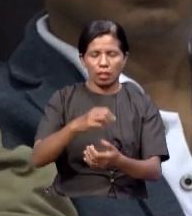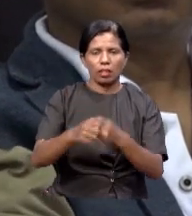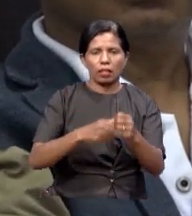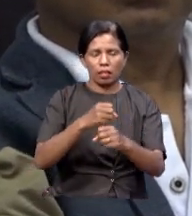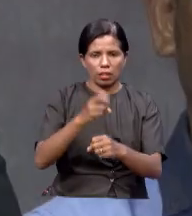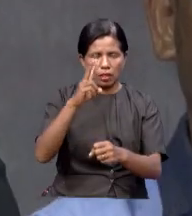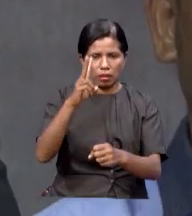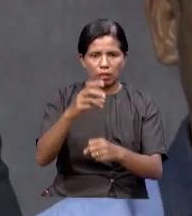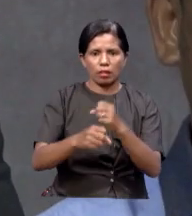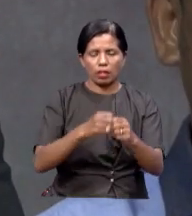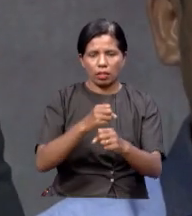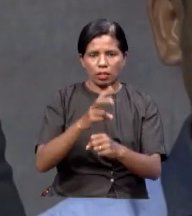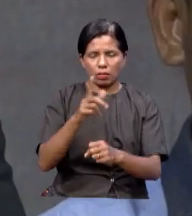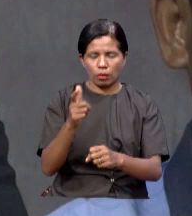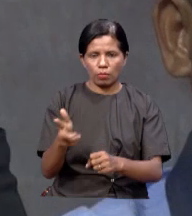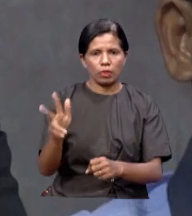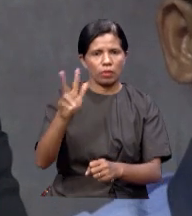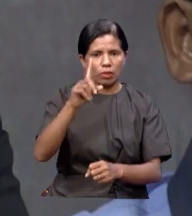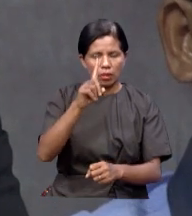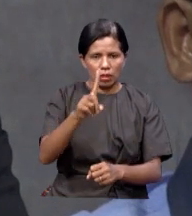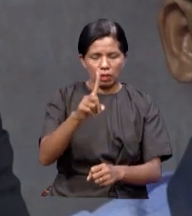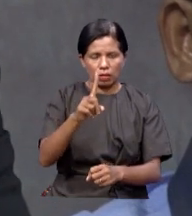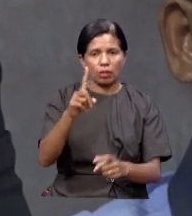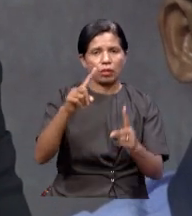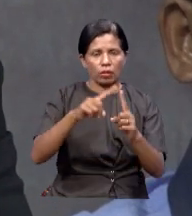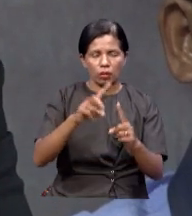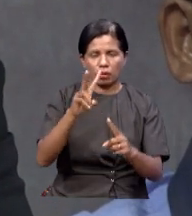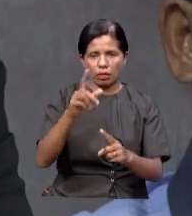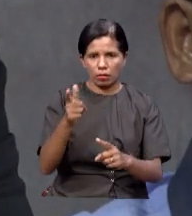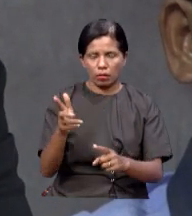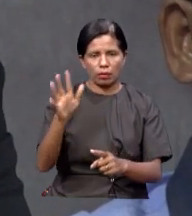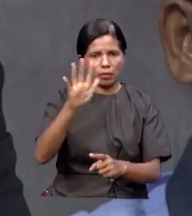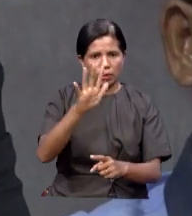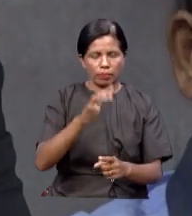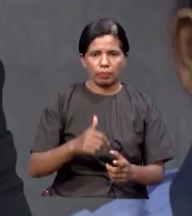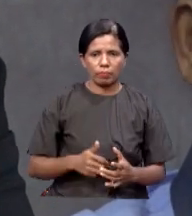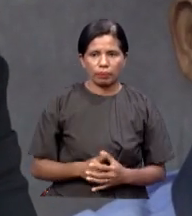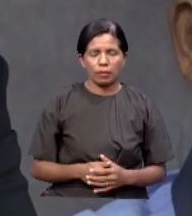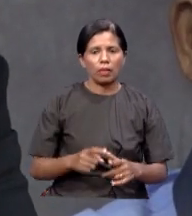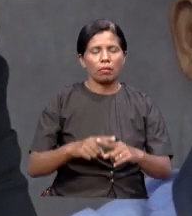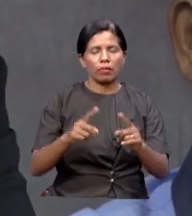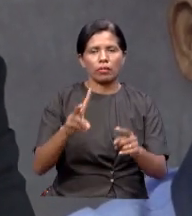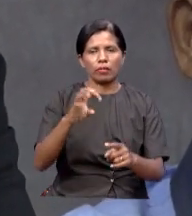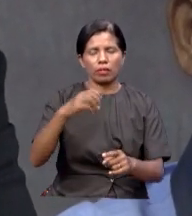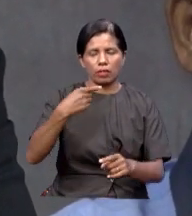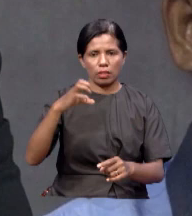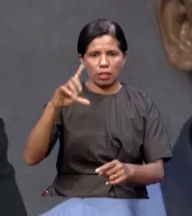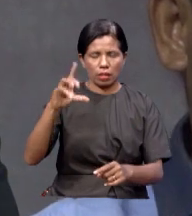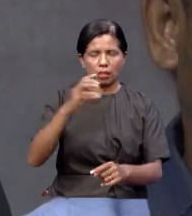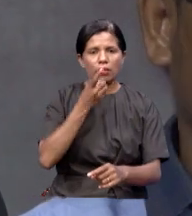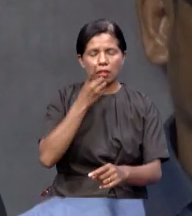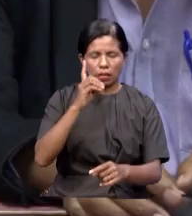e a tina rihurua rua nulo recém-ida to tina rihurua rua nulo recém-lima. Mas Virgílio da Silva Guterres